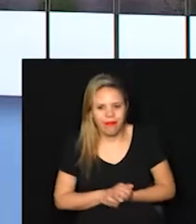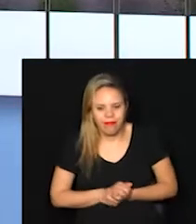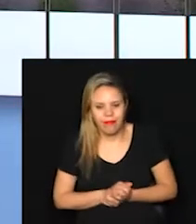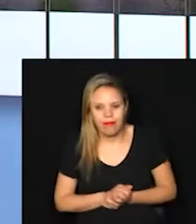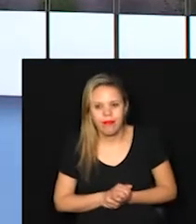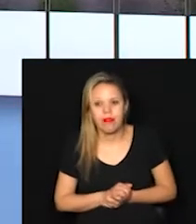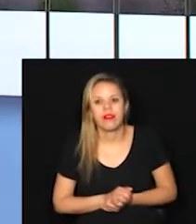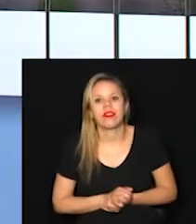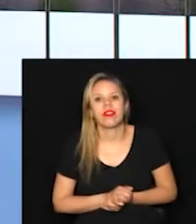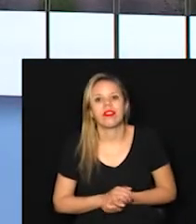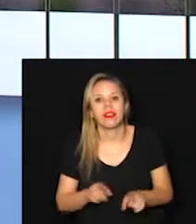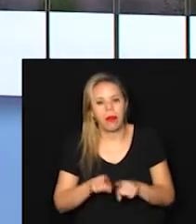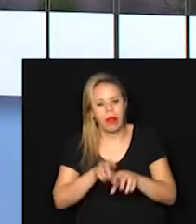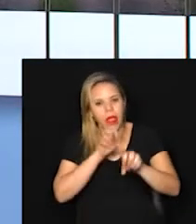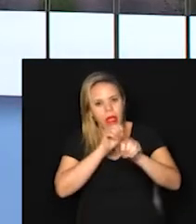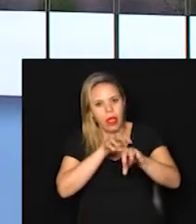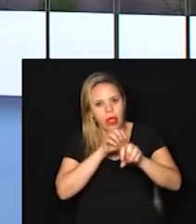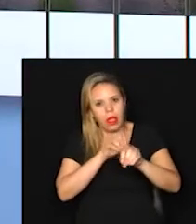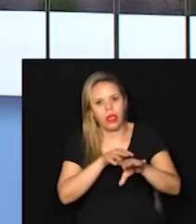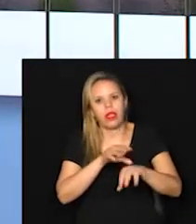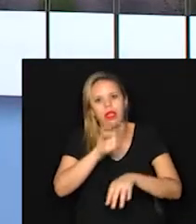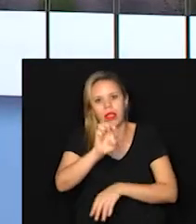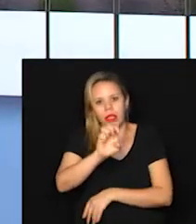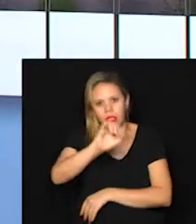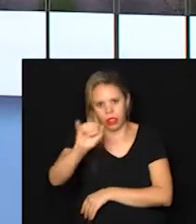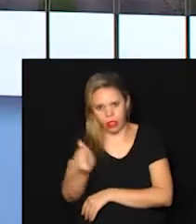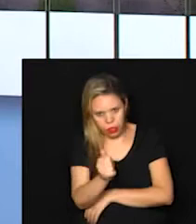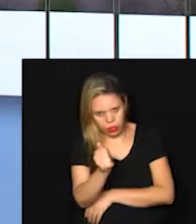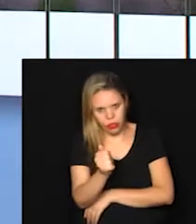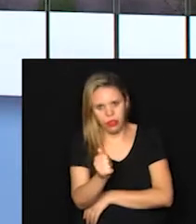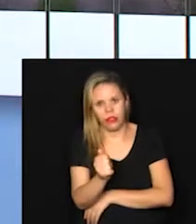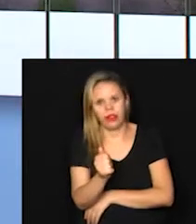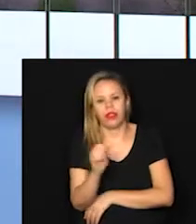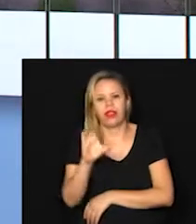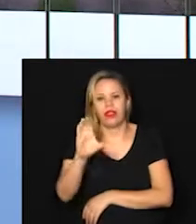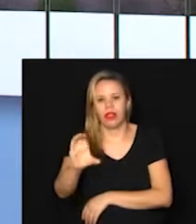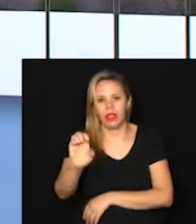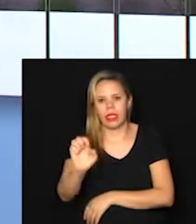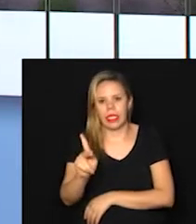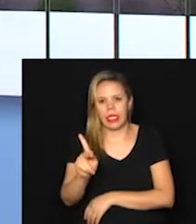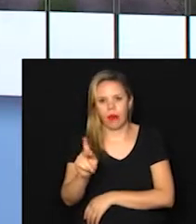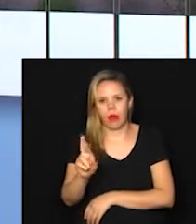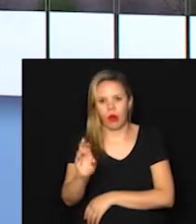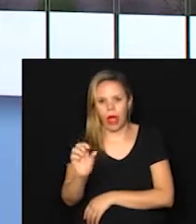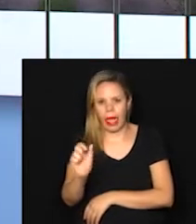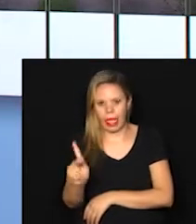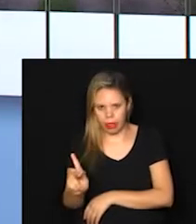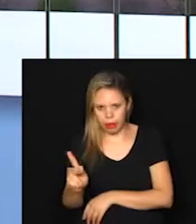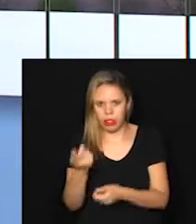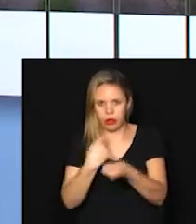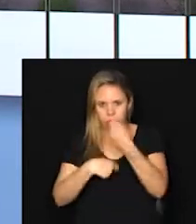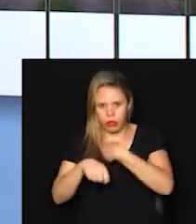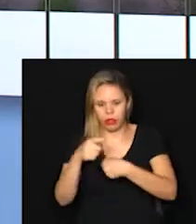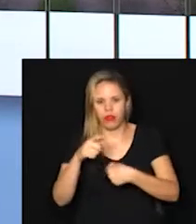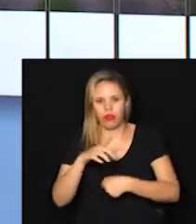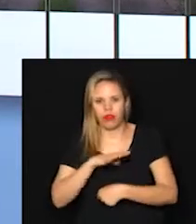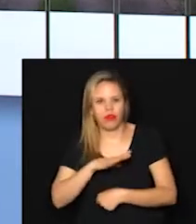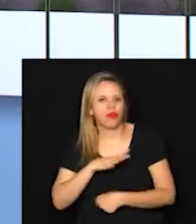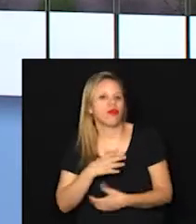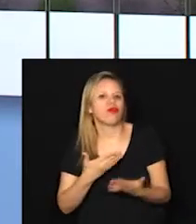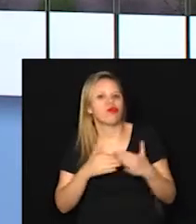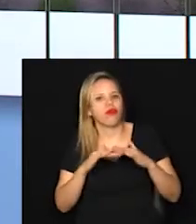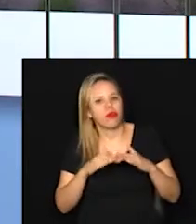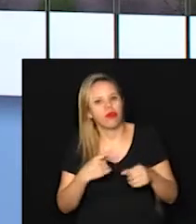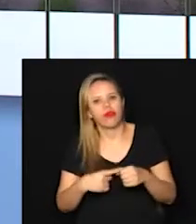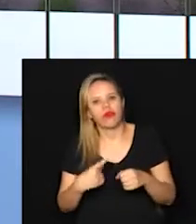Olha, e já na educação de jovens e adultos e CEPROCAMP, que também são administrados pela rede municipal de ensino,